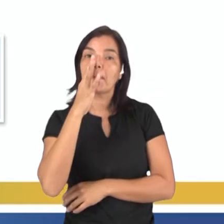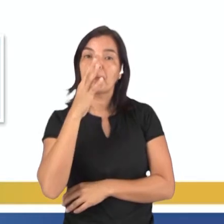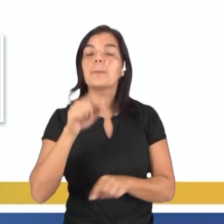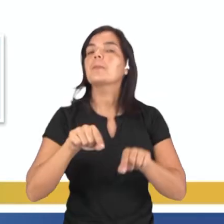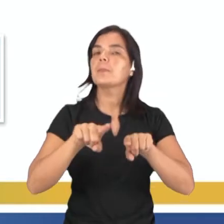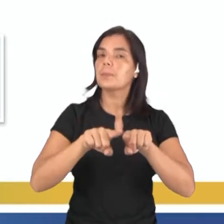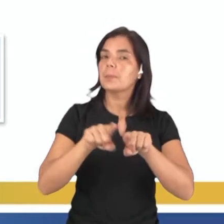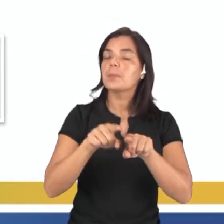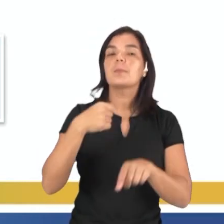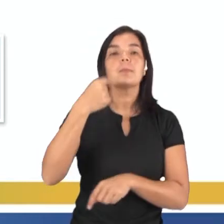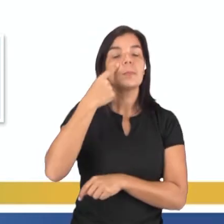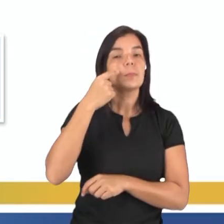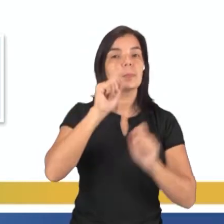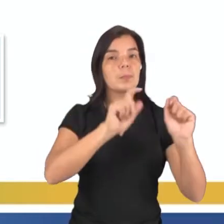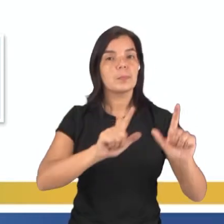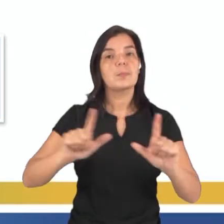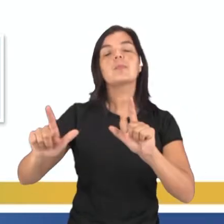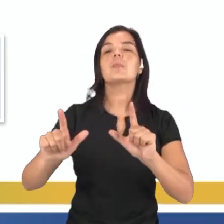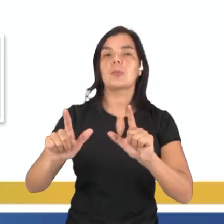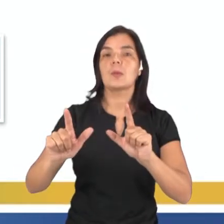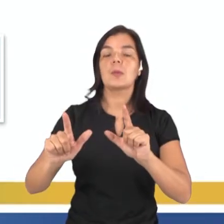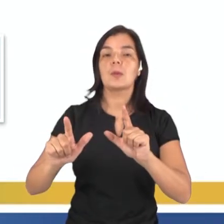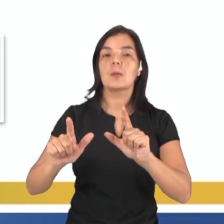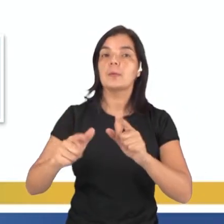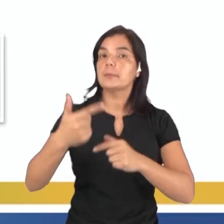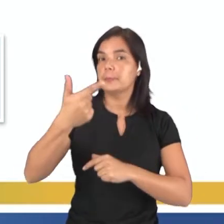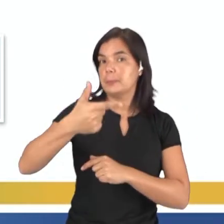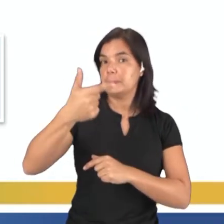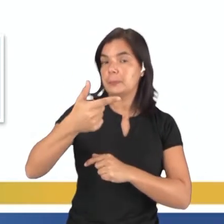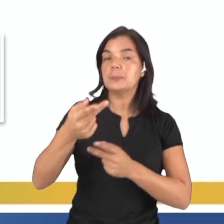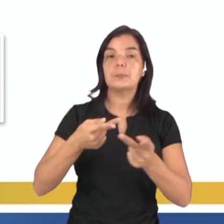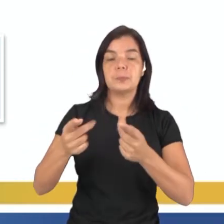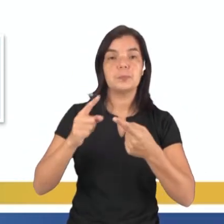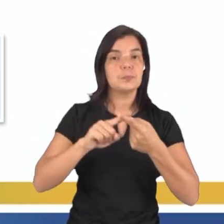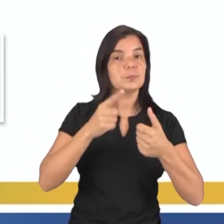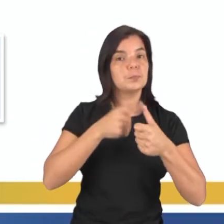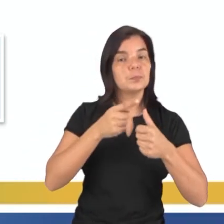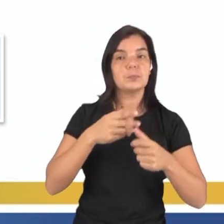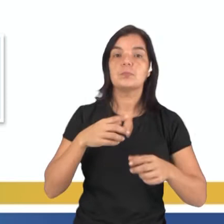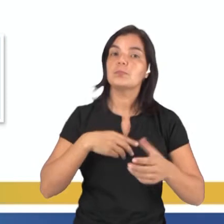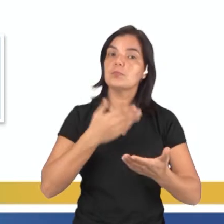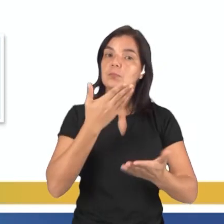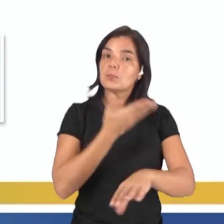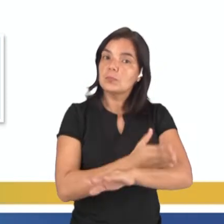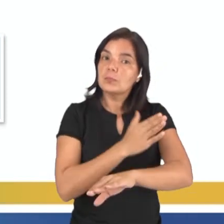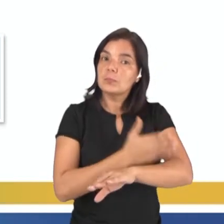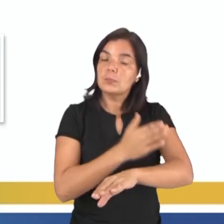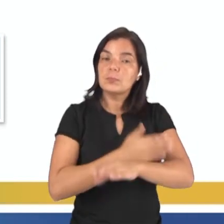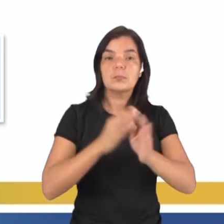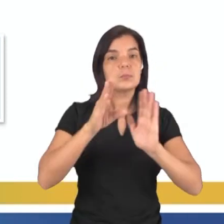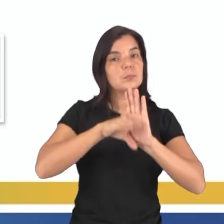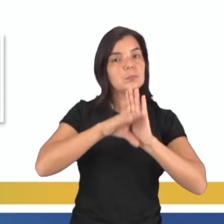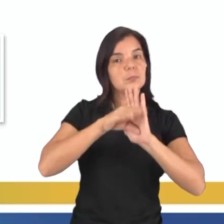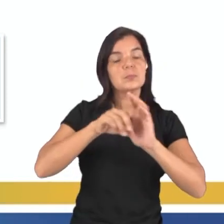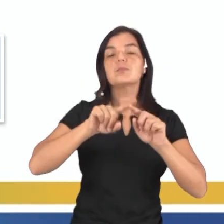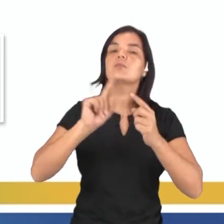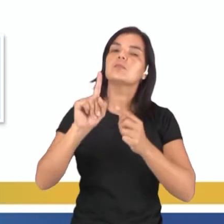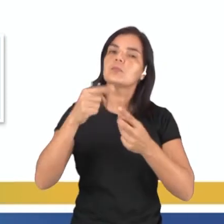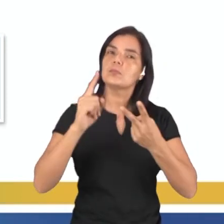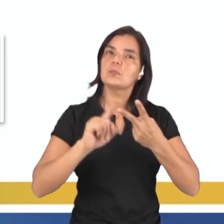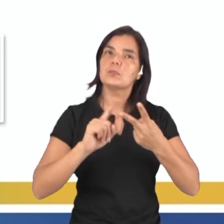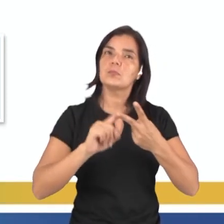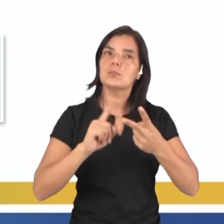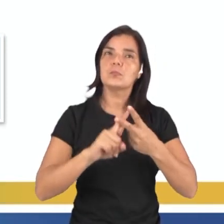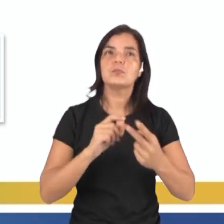Então você vê aí que o slide ele fica em segundo plano. Primeiro você vai se preparar para o conteúdo. Na dica